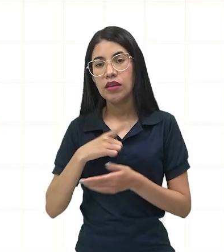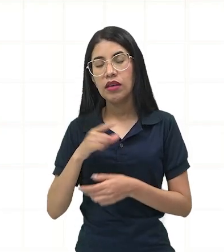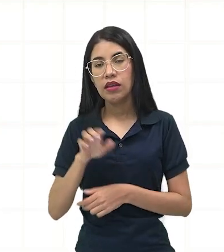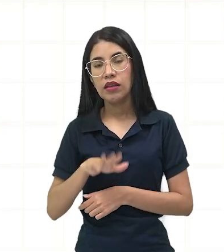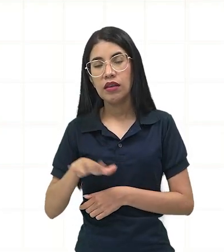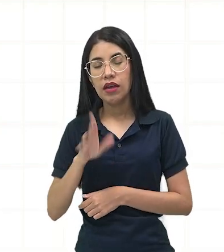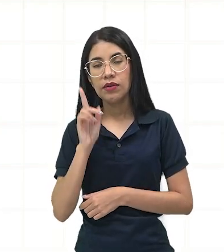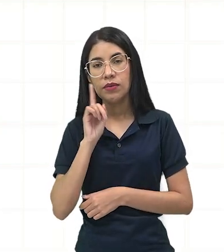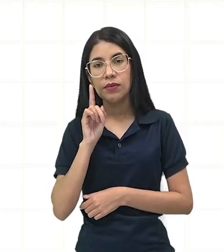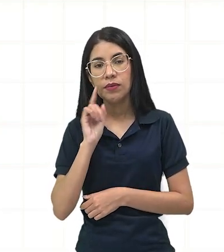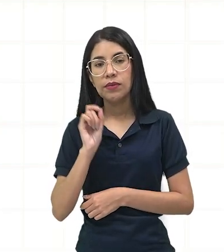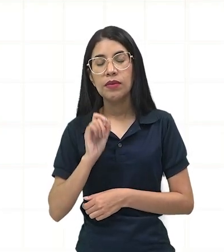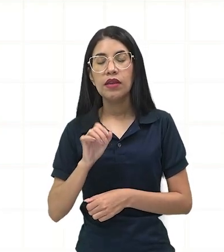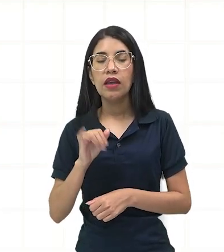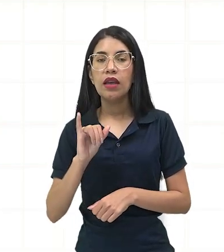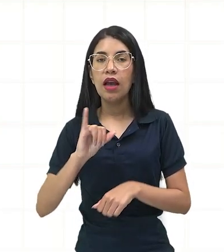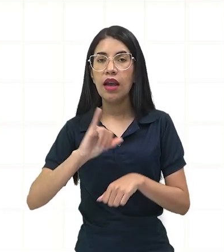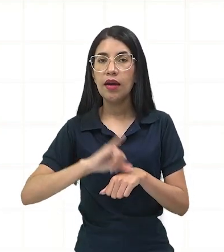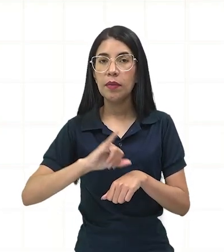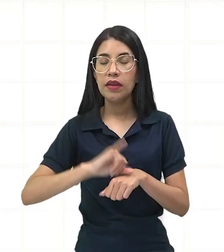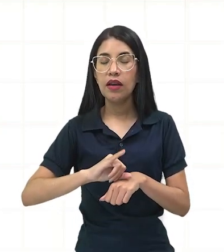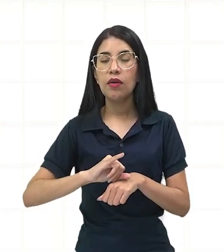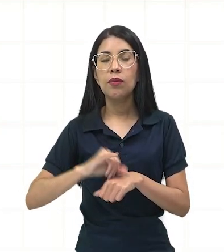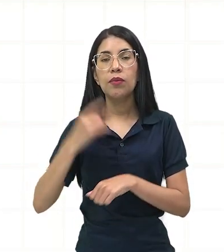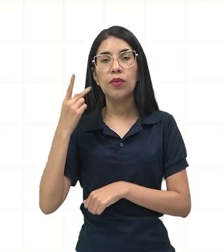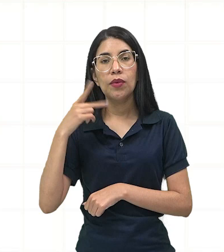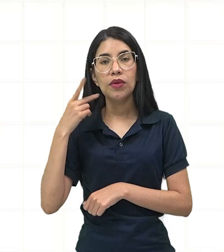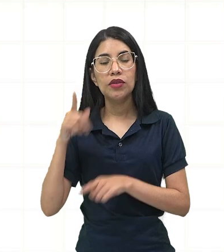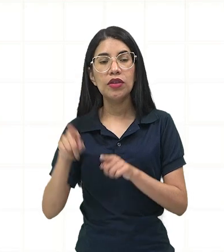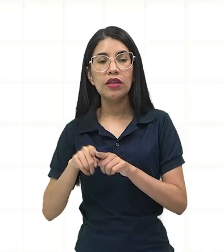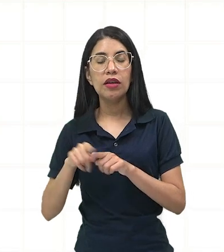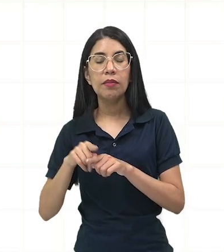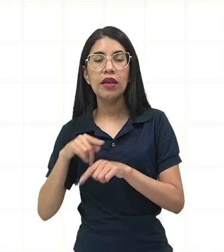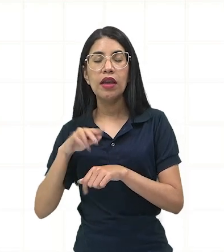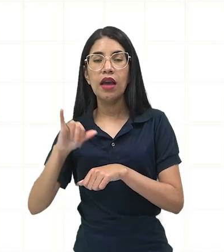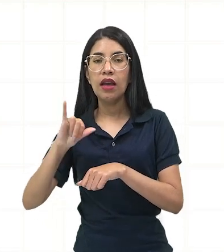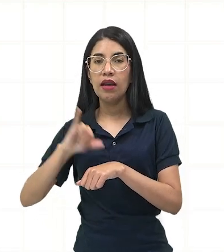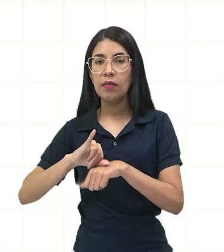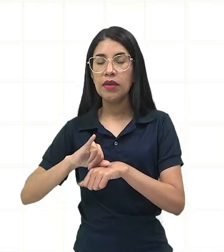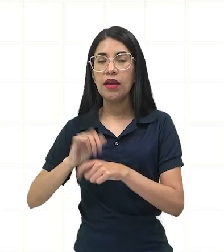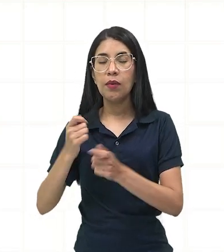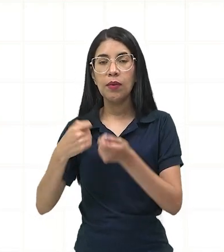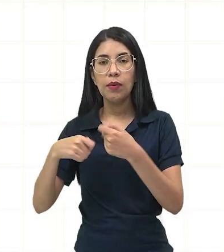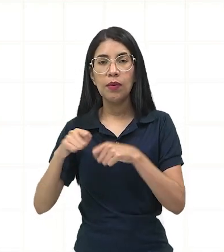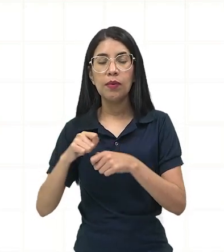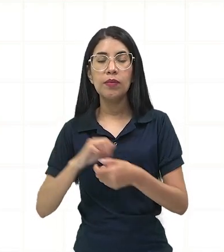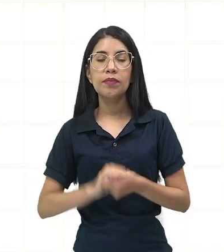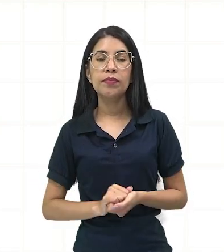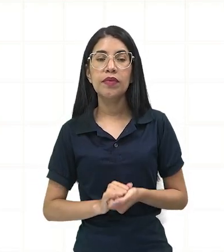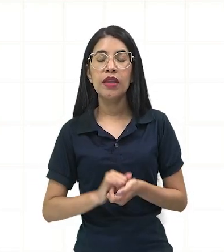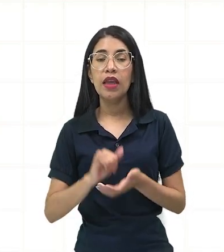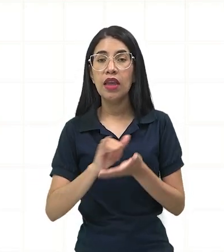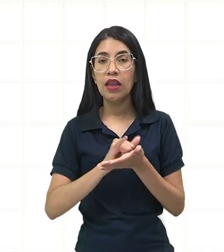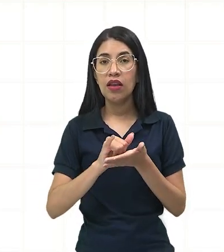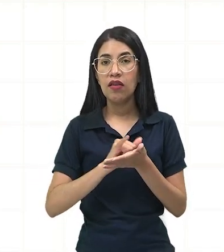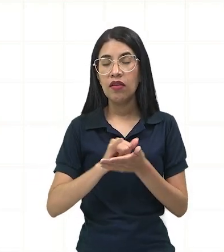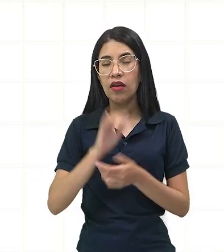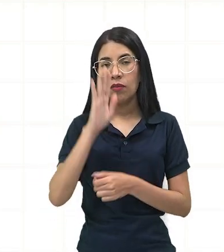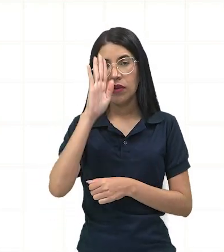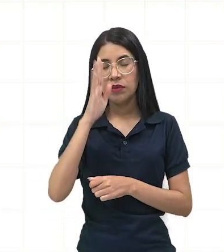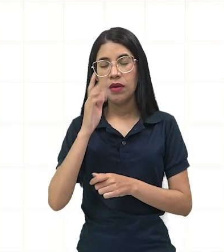gente vai ter a capital política e também temos a capital econômica. Em Nova York estão as principais